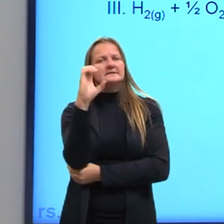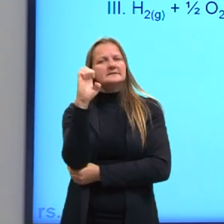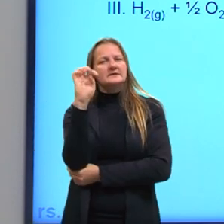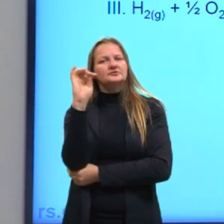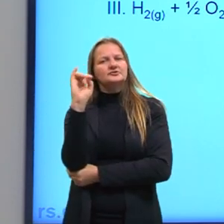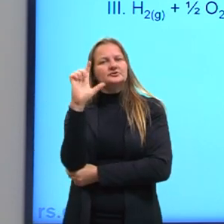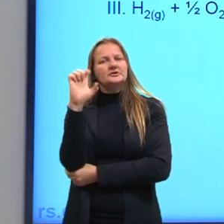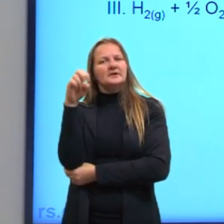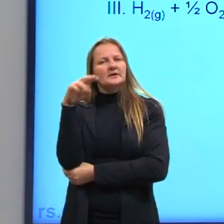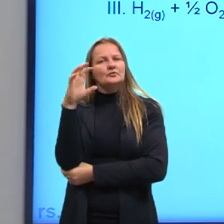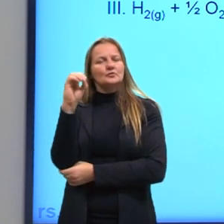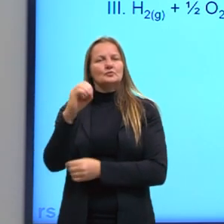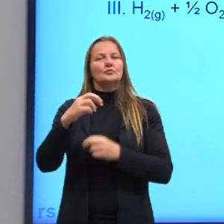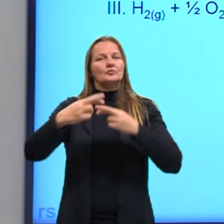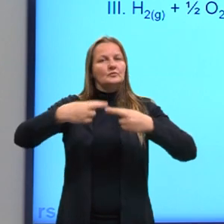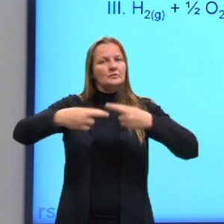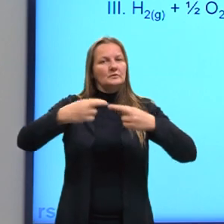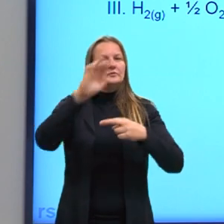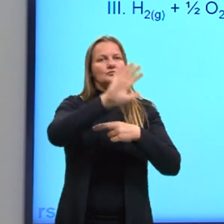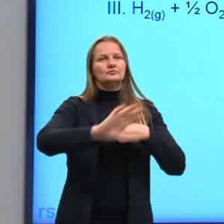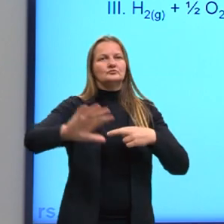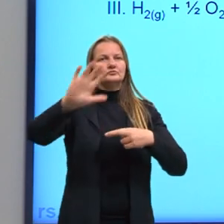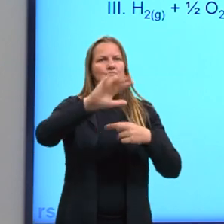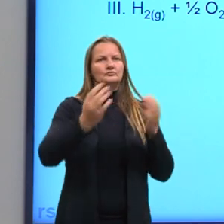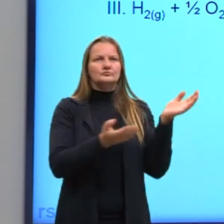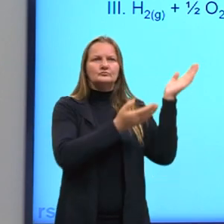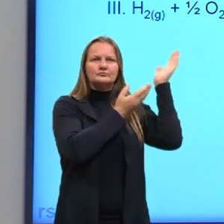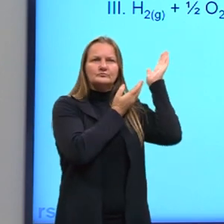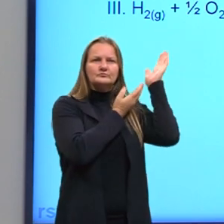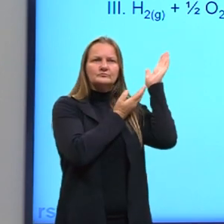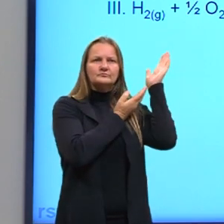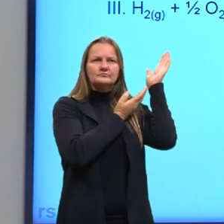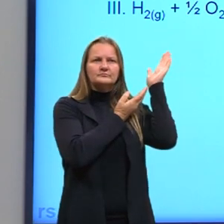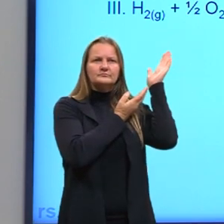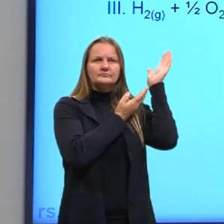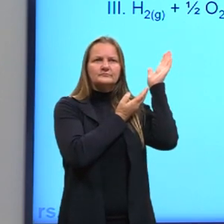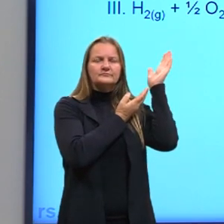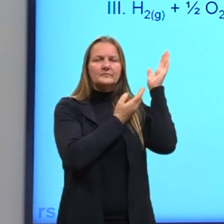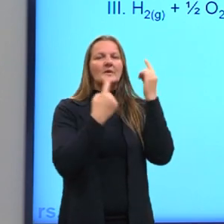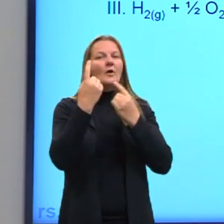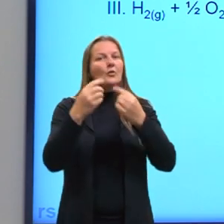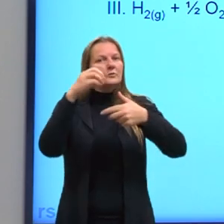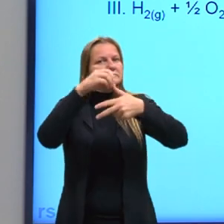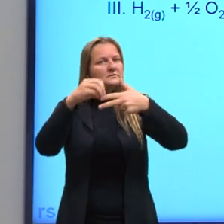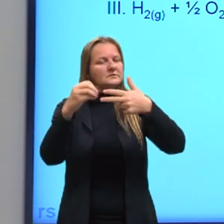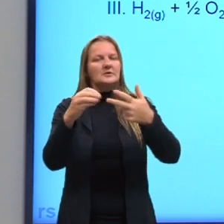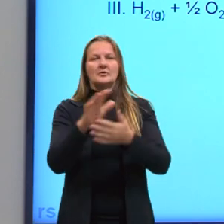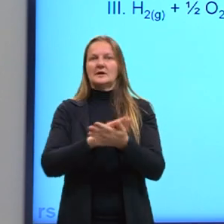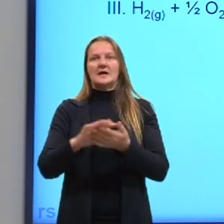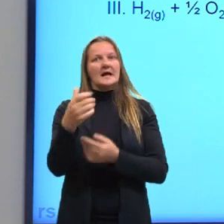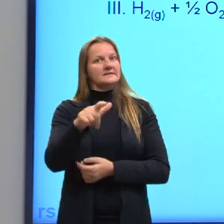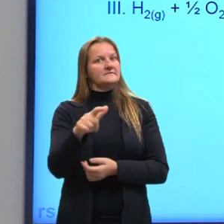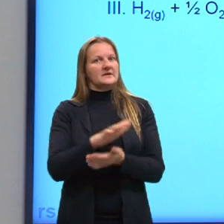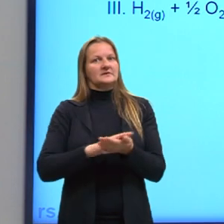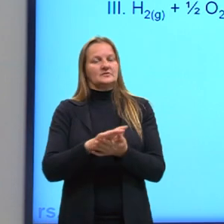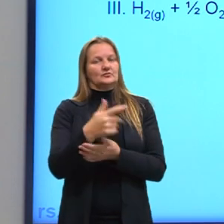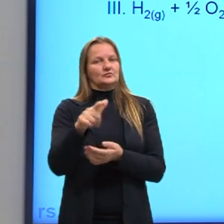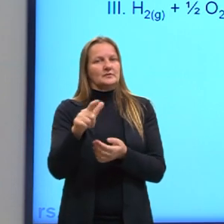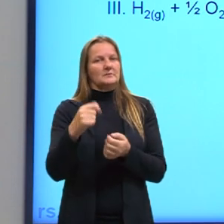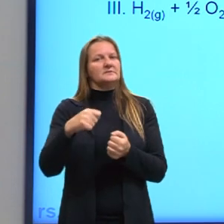e traz a reação Global algumas questões Enem não traz a reação Global então a gente precisa saber